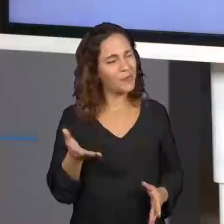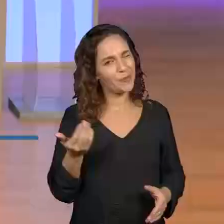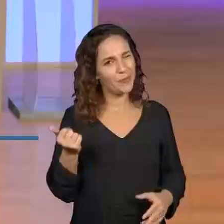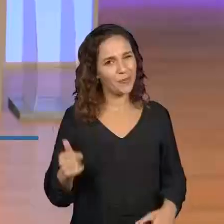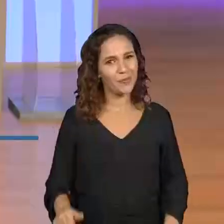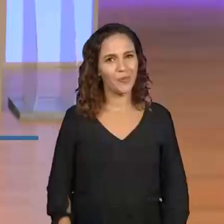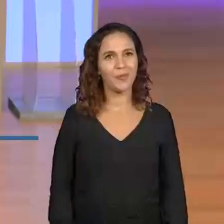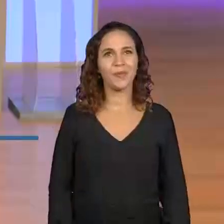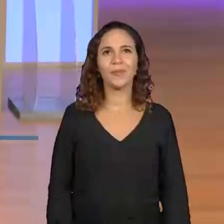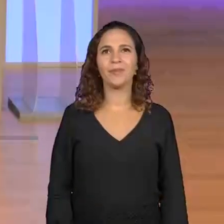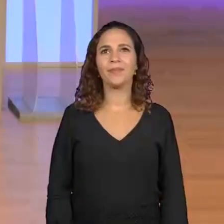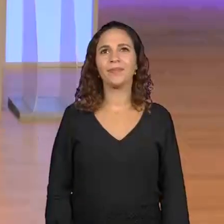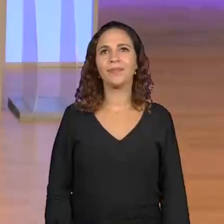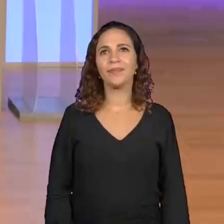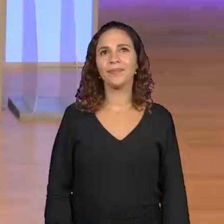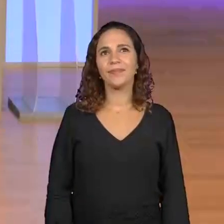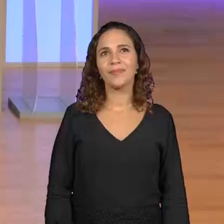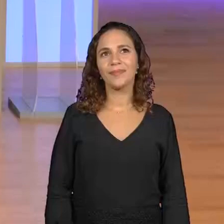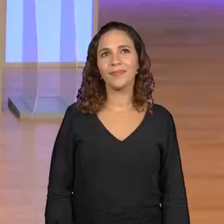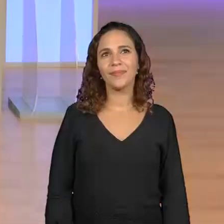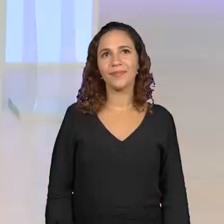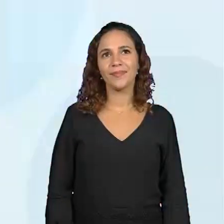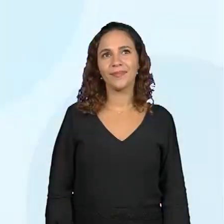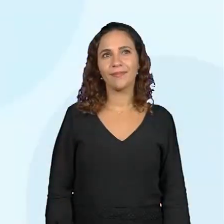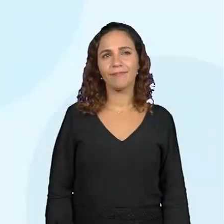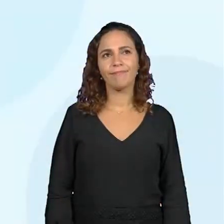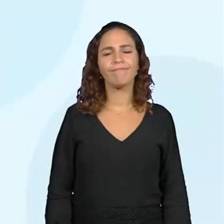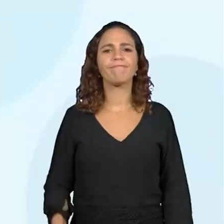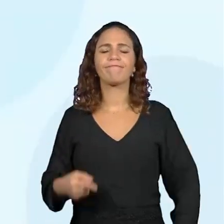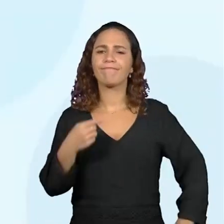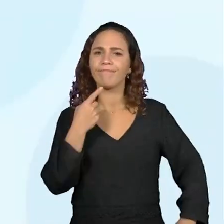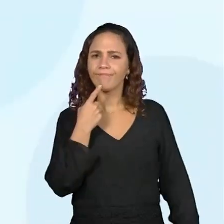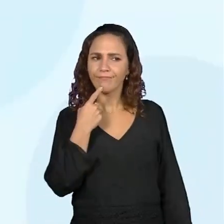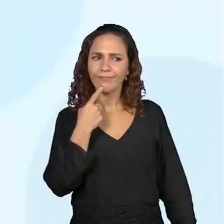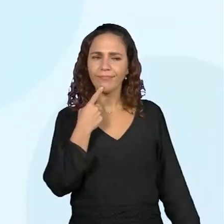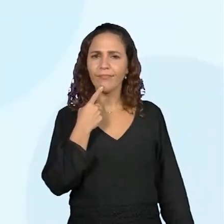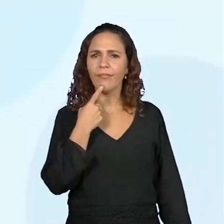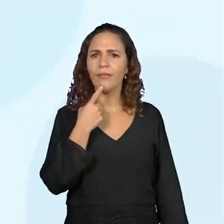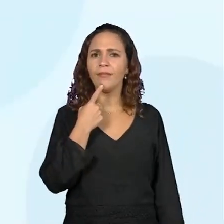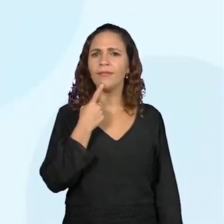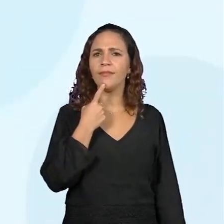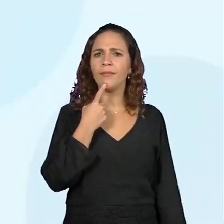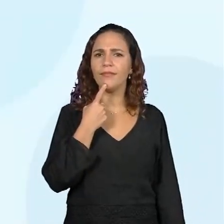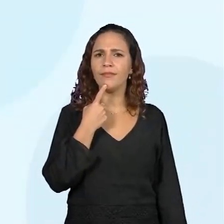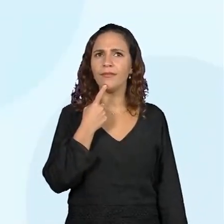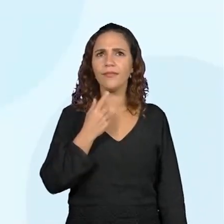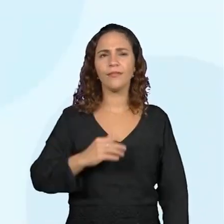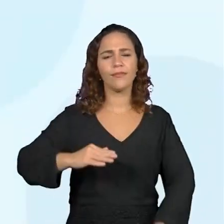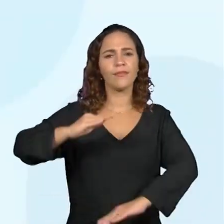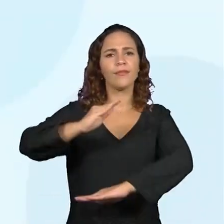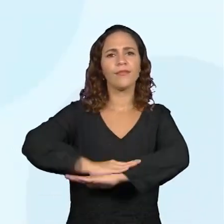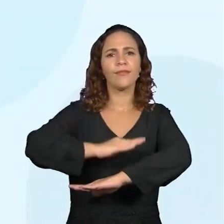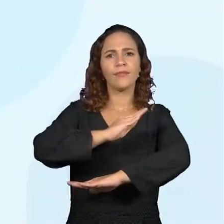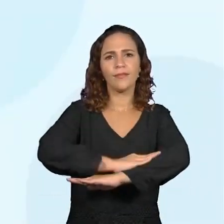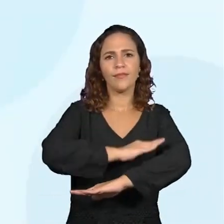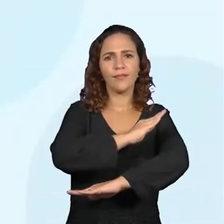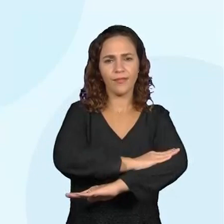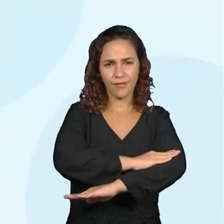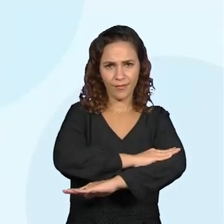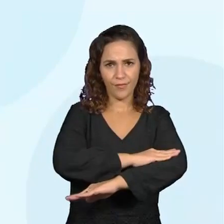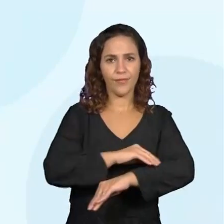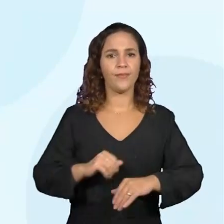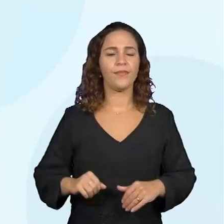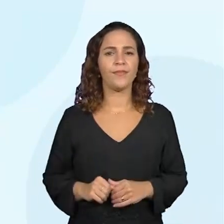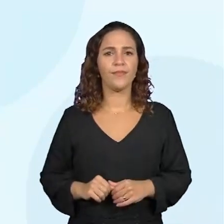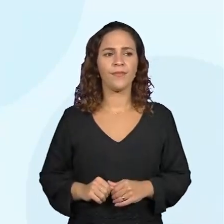aula de hoje. Vamos lá. Olha só. Sapurrão ou perereca, professora? Você